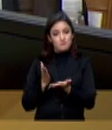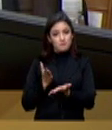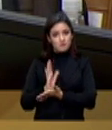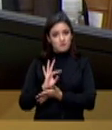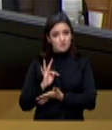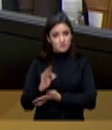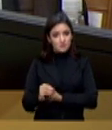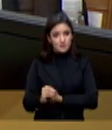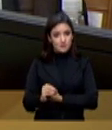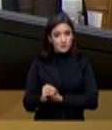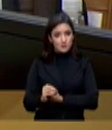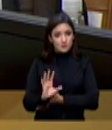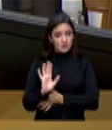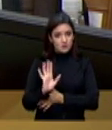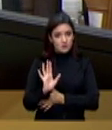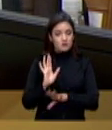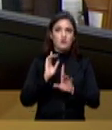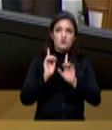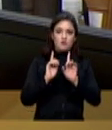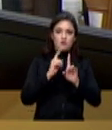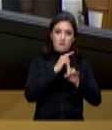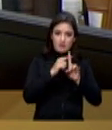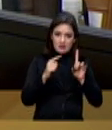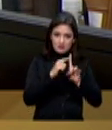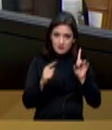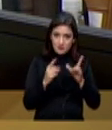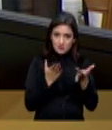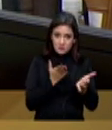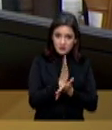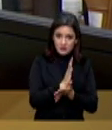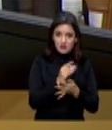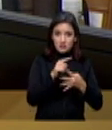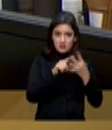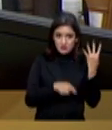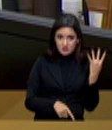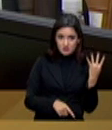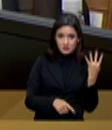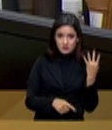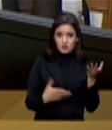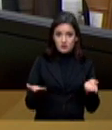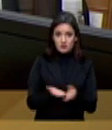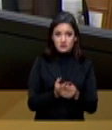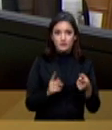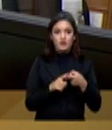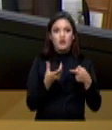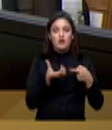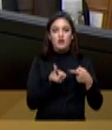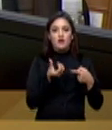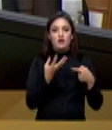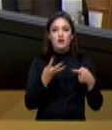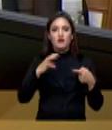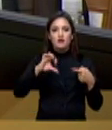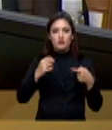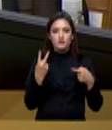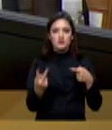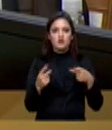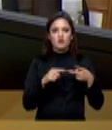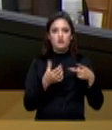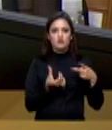a parcialmente procedente as ações antes mencionados ou seja 649